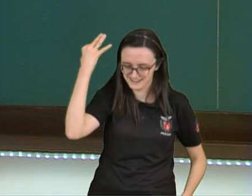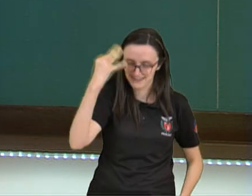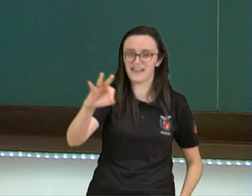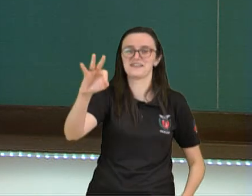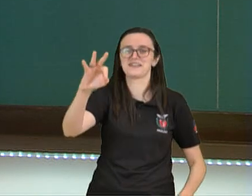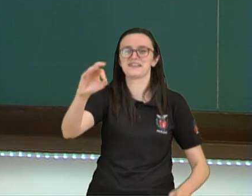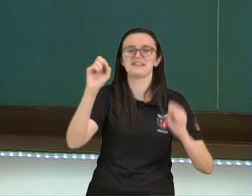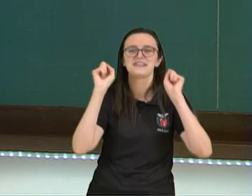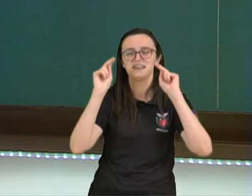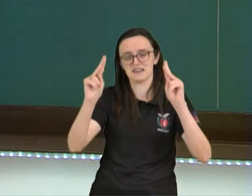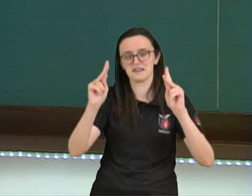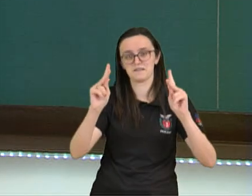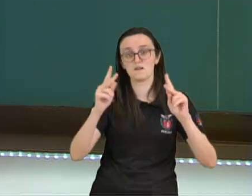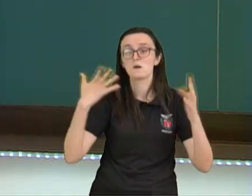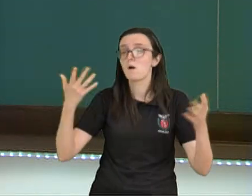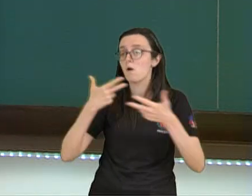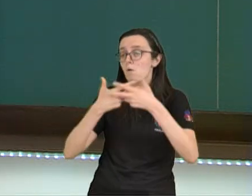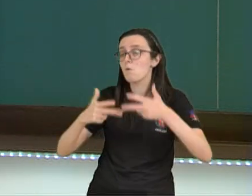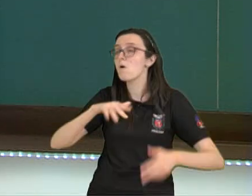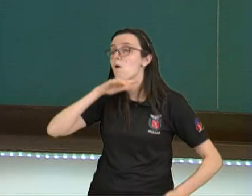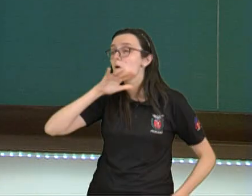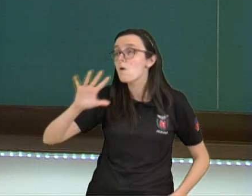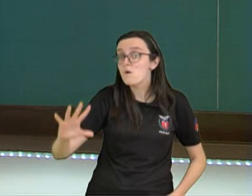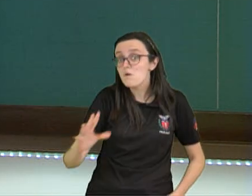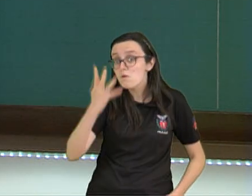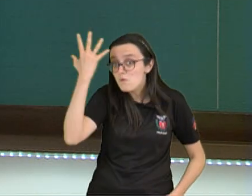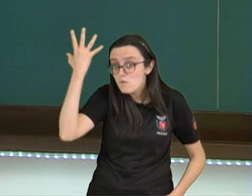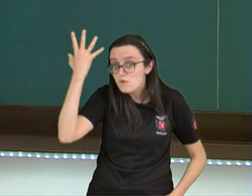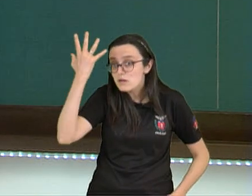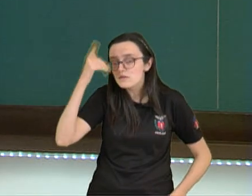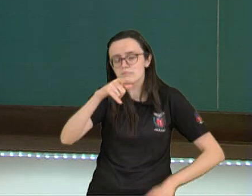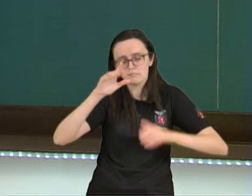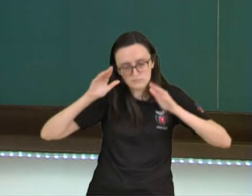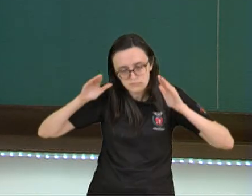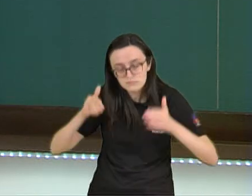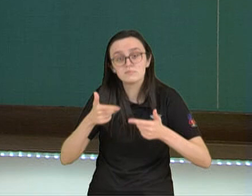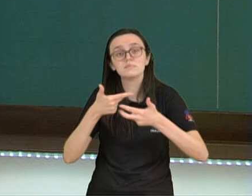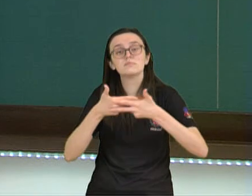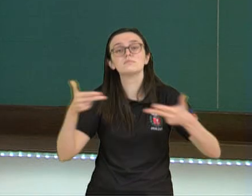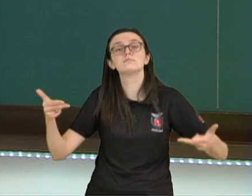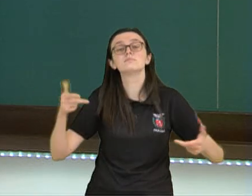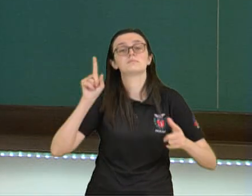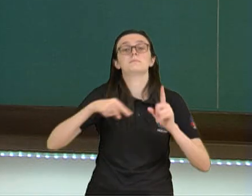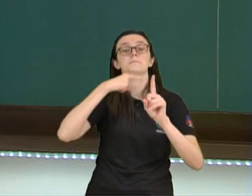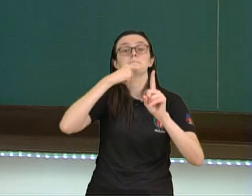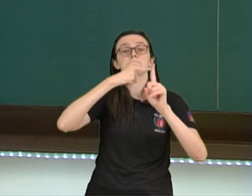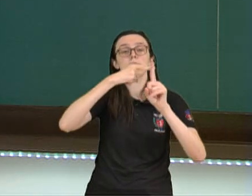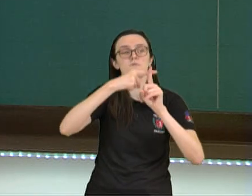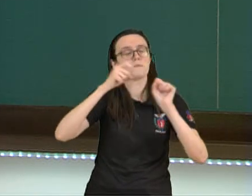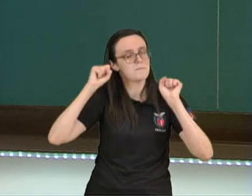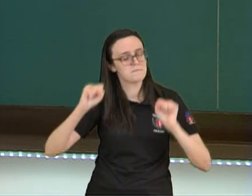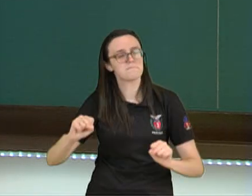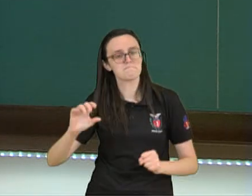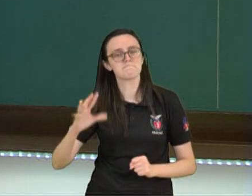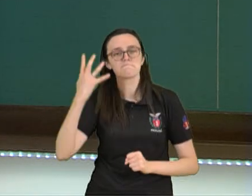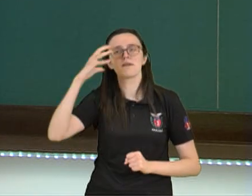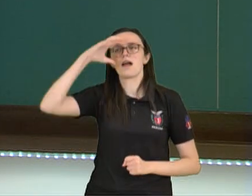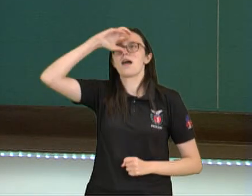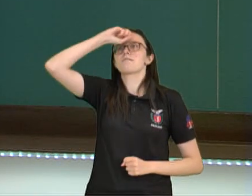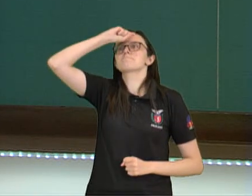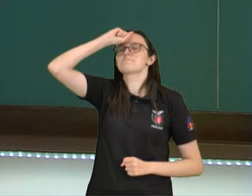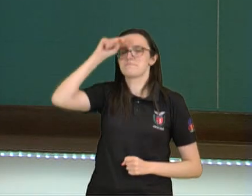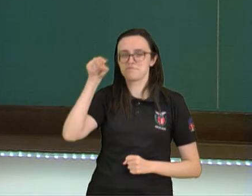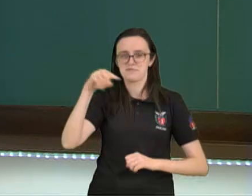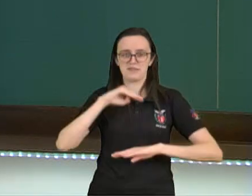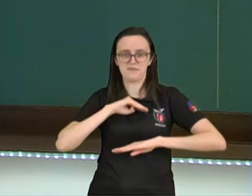correto, ok? Então, quando algo de ruim acontecer, concentre-se nas lições positivas que pode aprender com